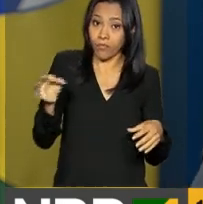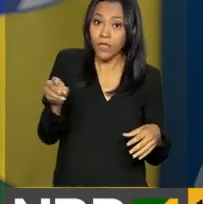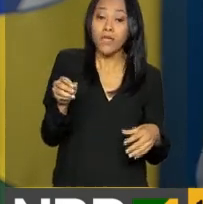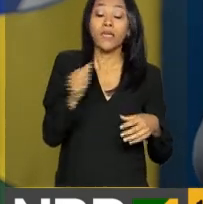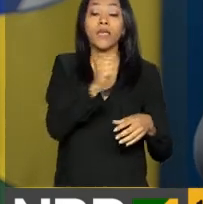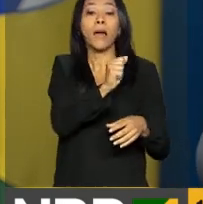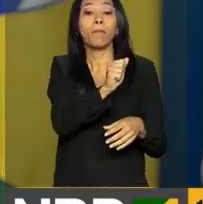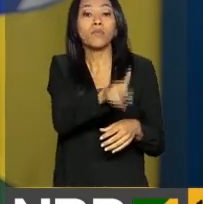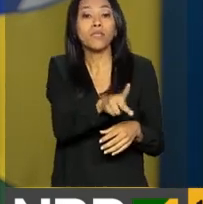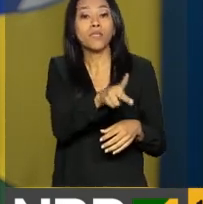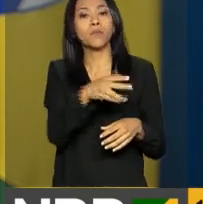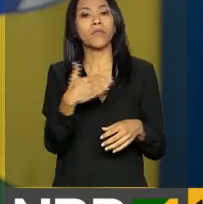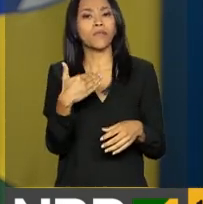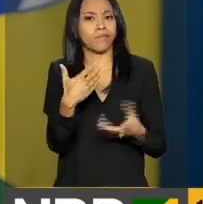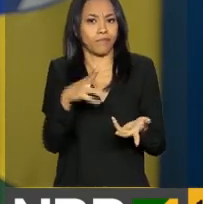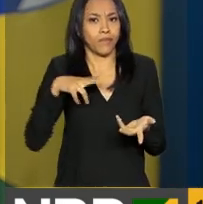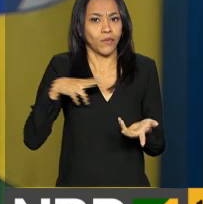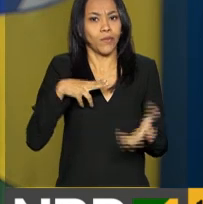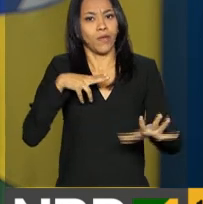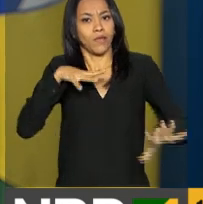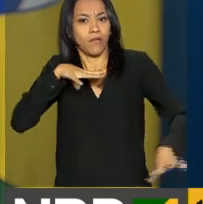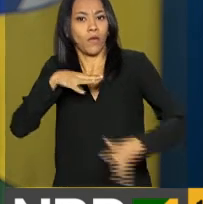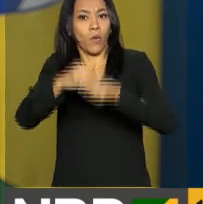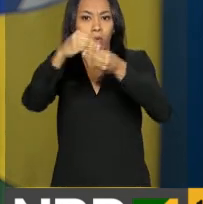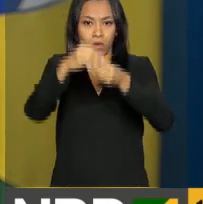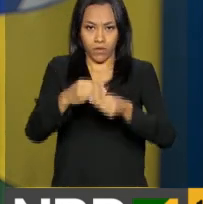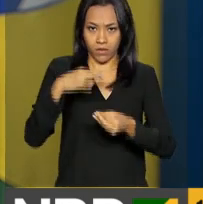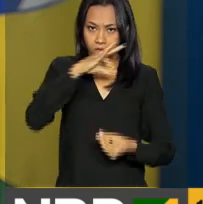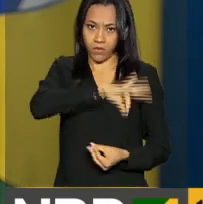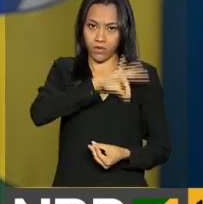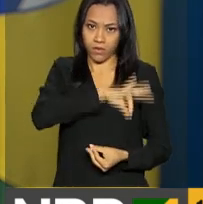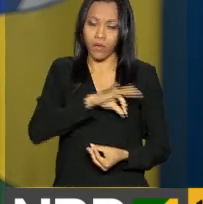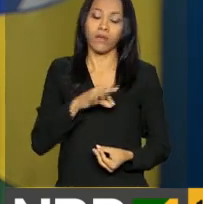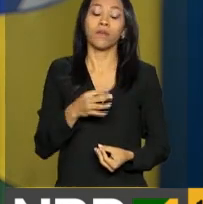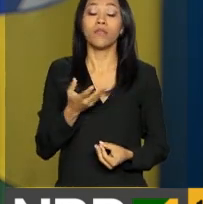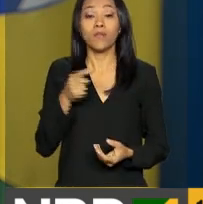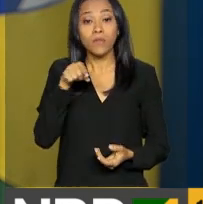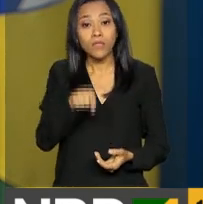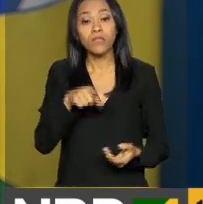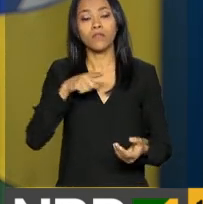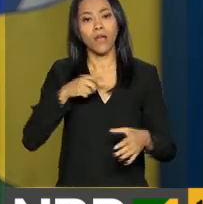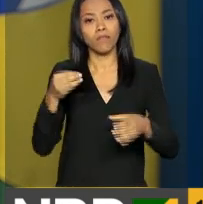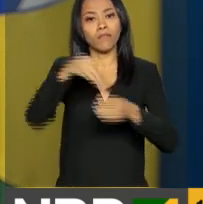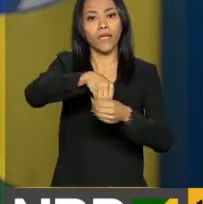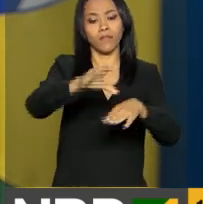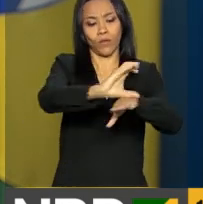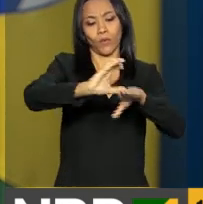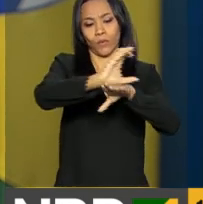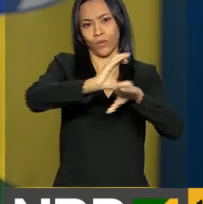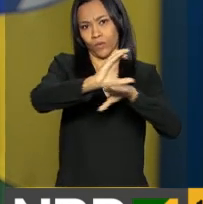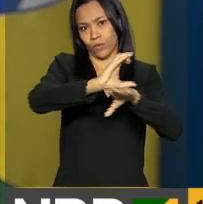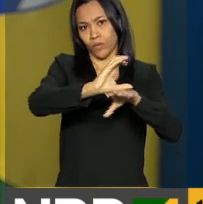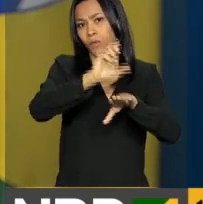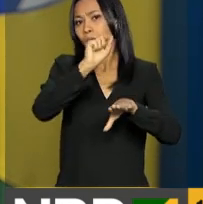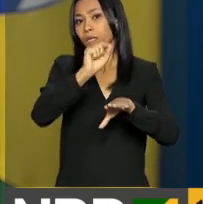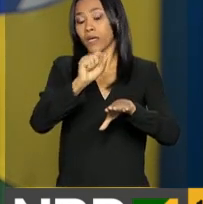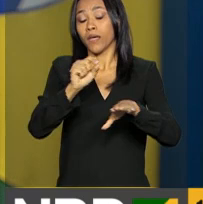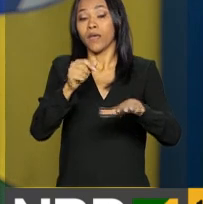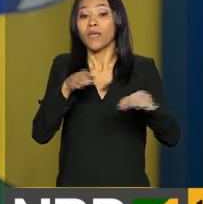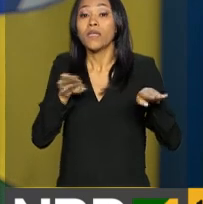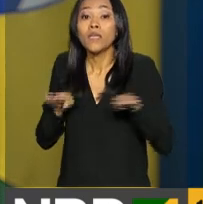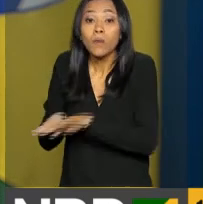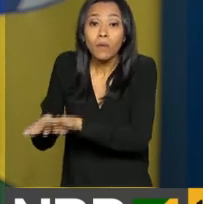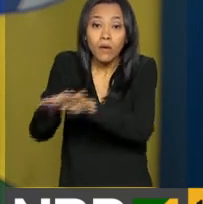no serviço privado. E é interessante, esta é uma imposição constitucional. O princípio da igualdade é um